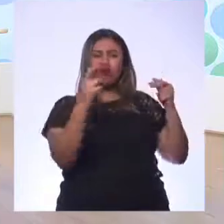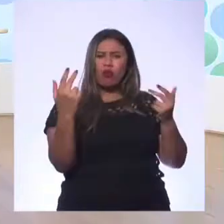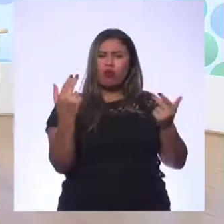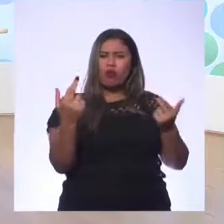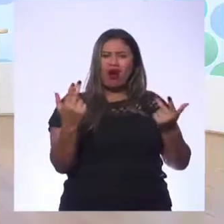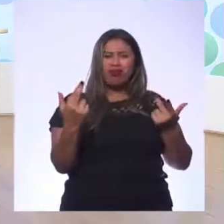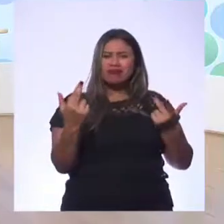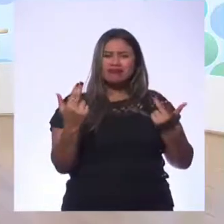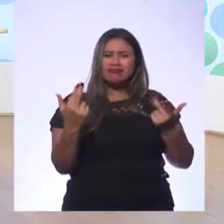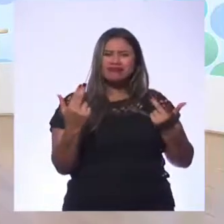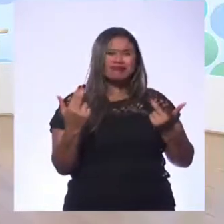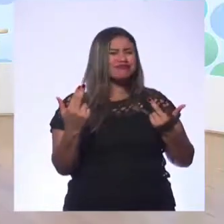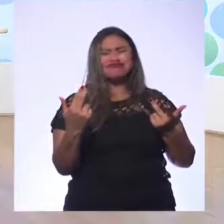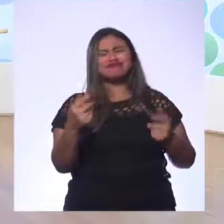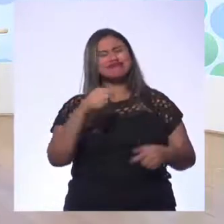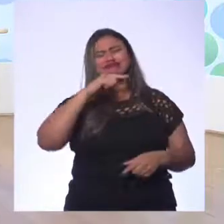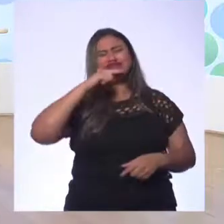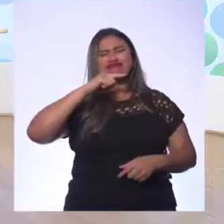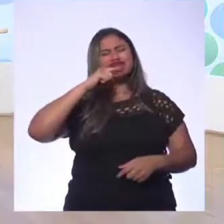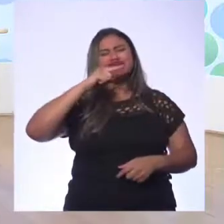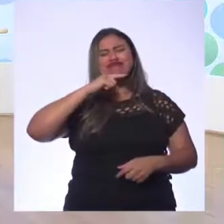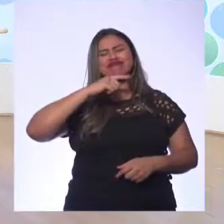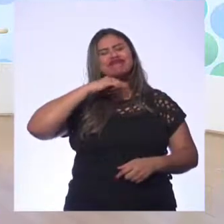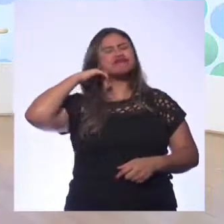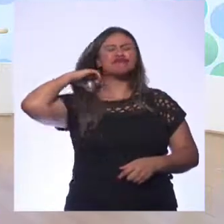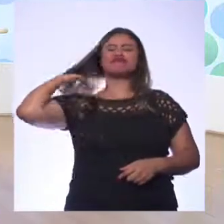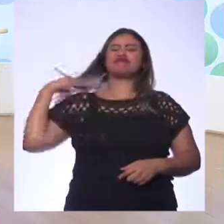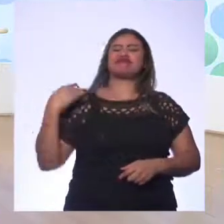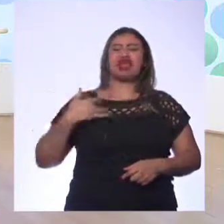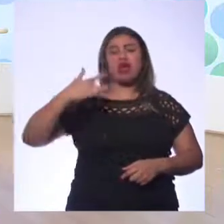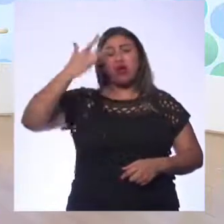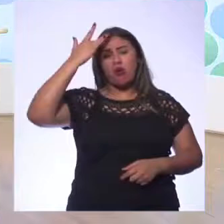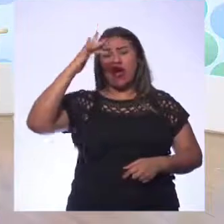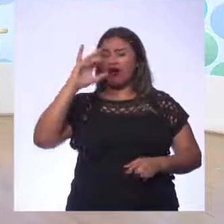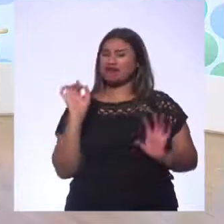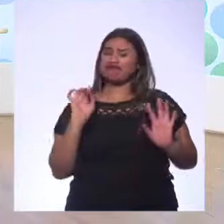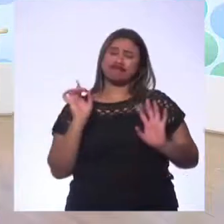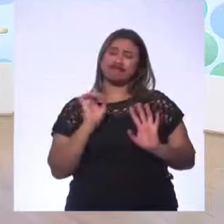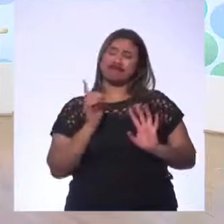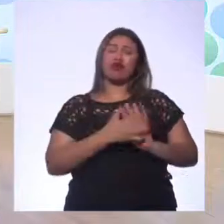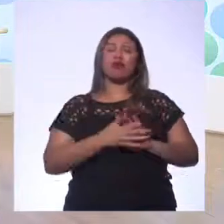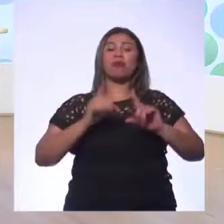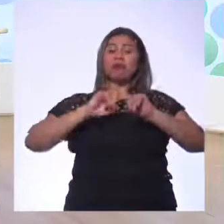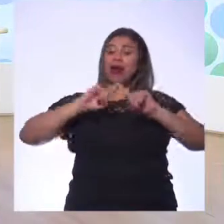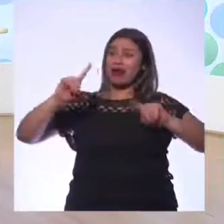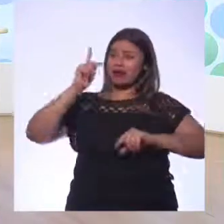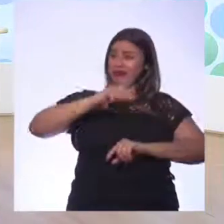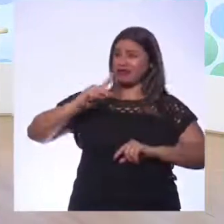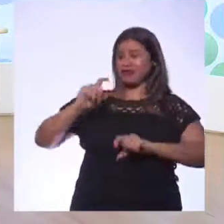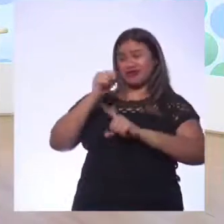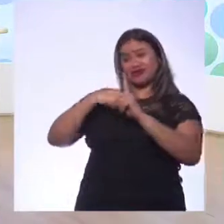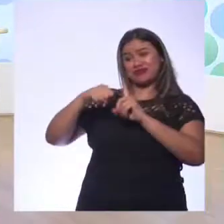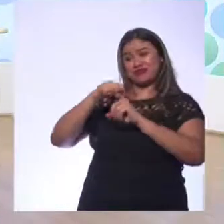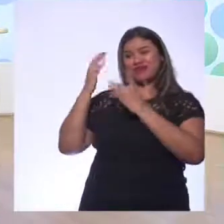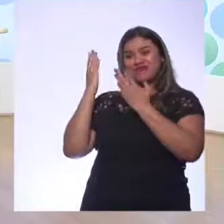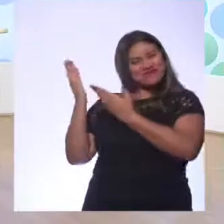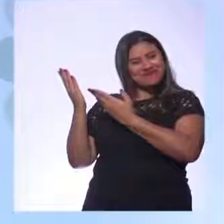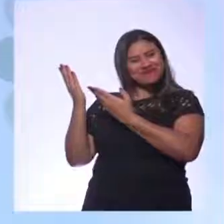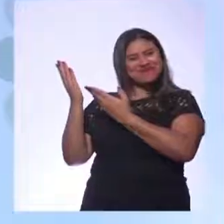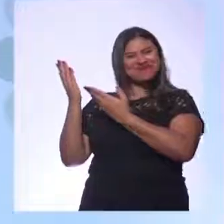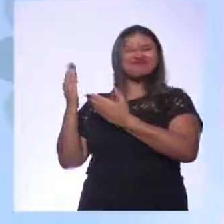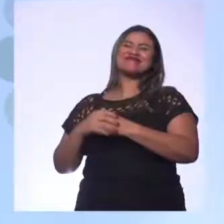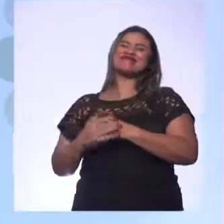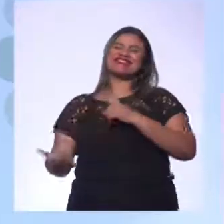ocupa um quarteirão inteiro? Né? Eu não sei, eu tenho as minhas dúvidas, mas a professora de sociologia está aqui para nos